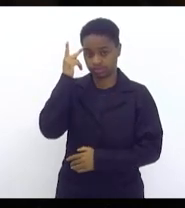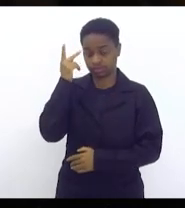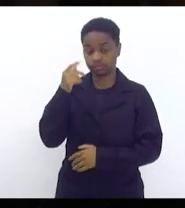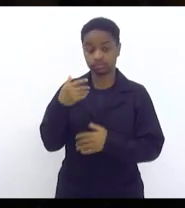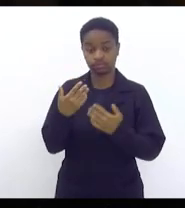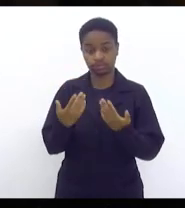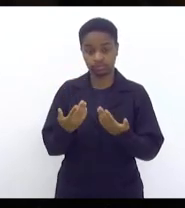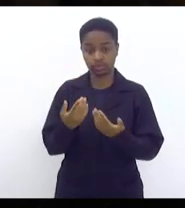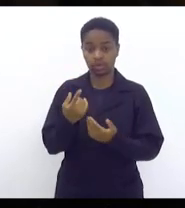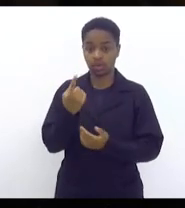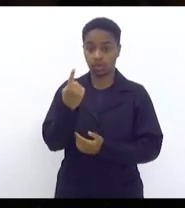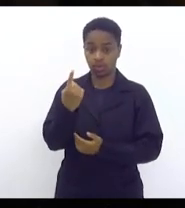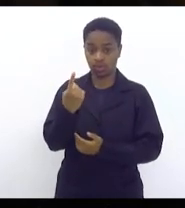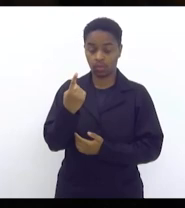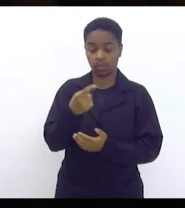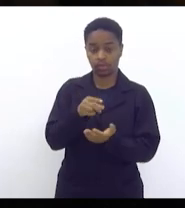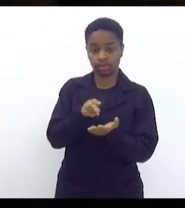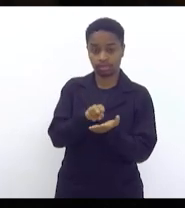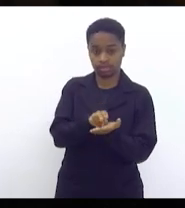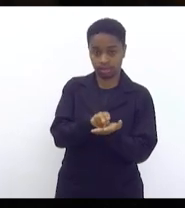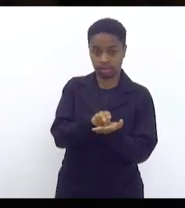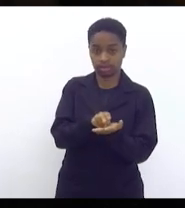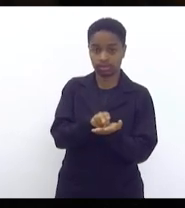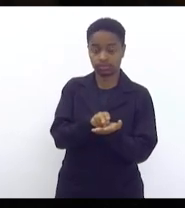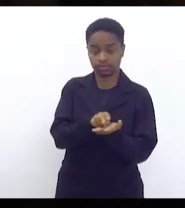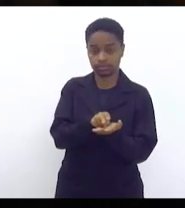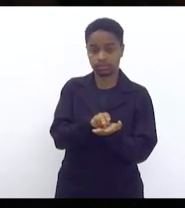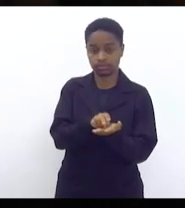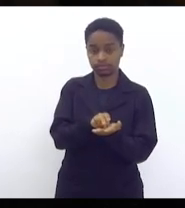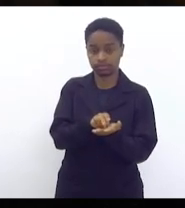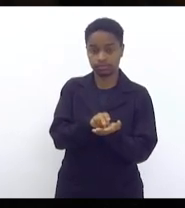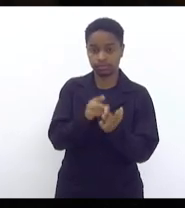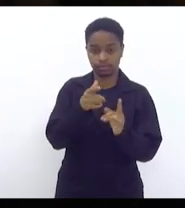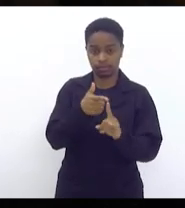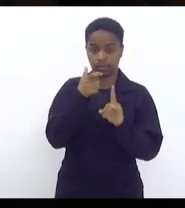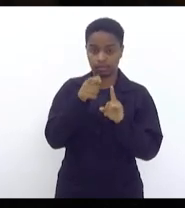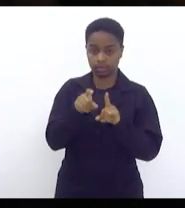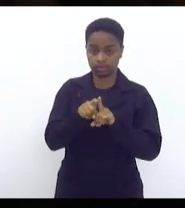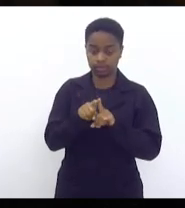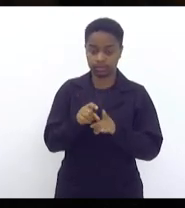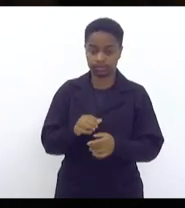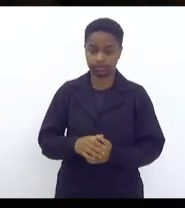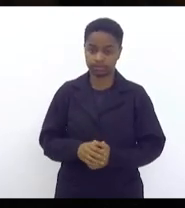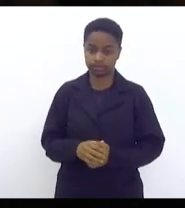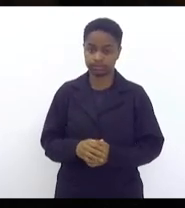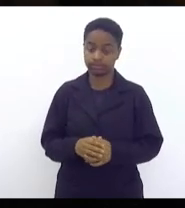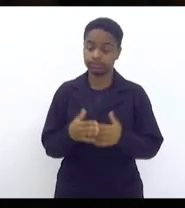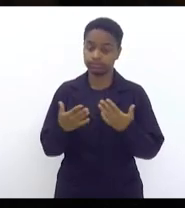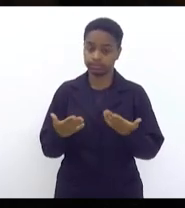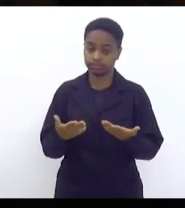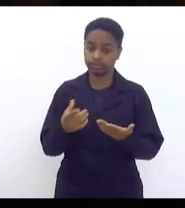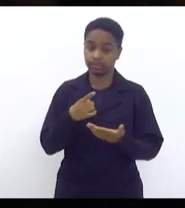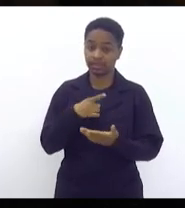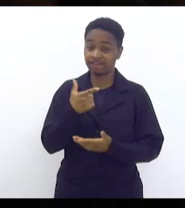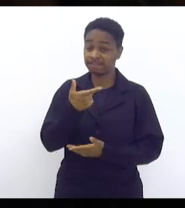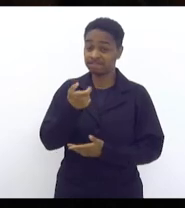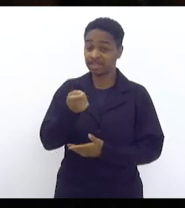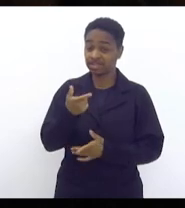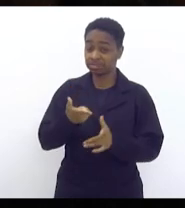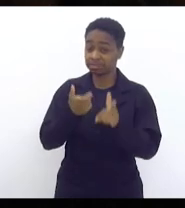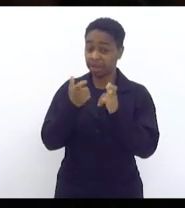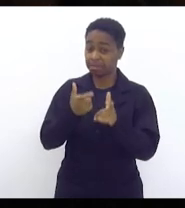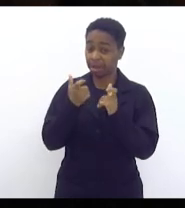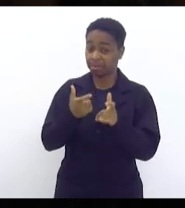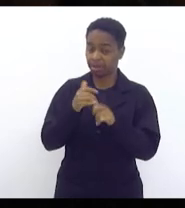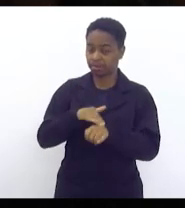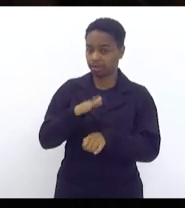até a última notícia, internado e baleado. Foram mais de 20 tiros. Mais